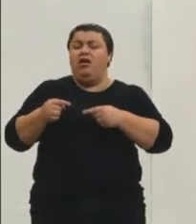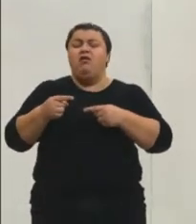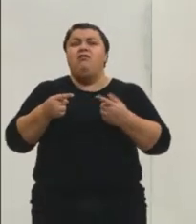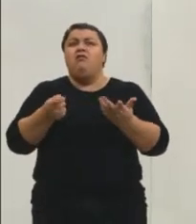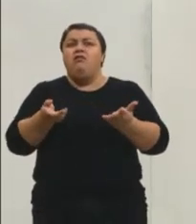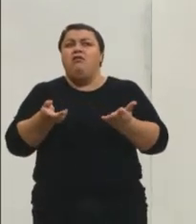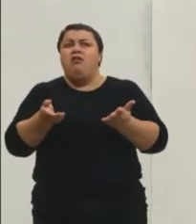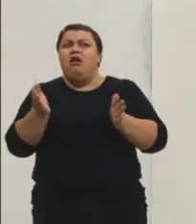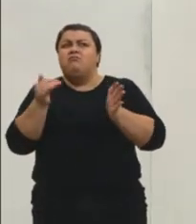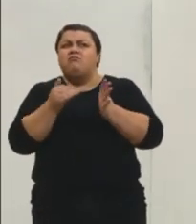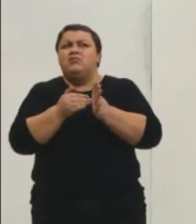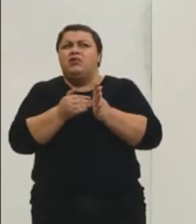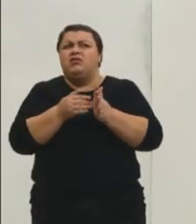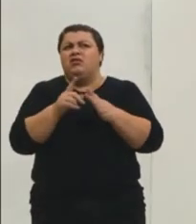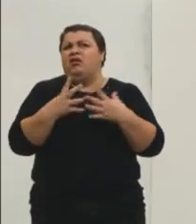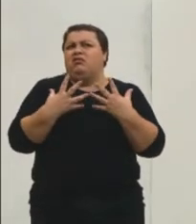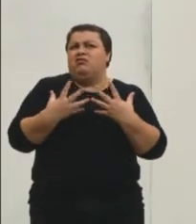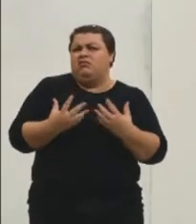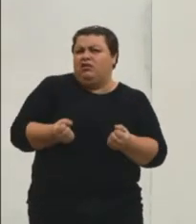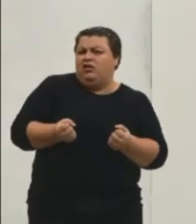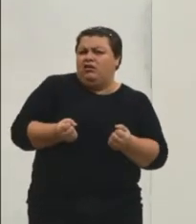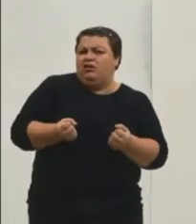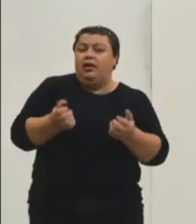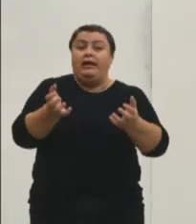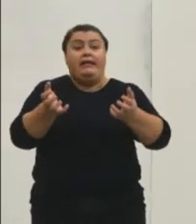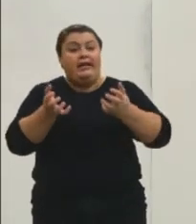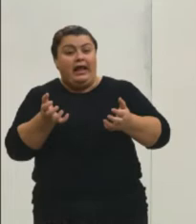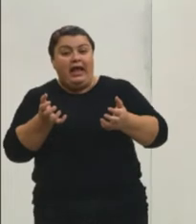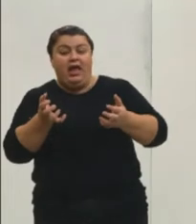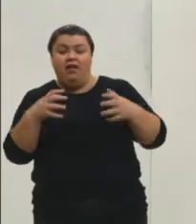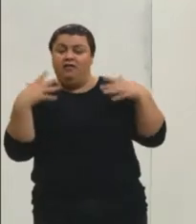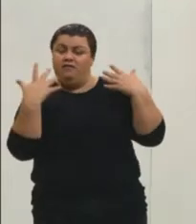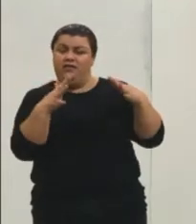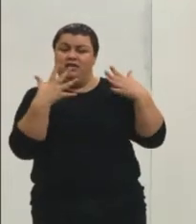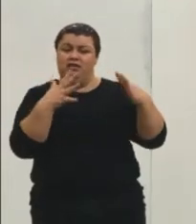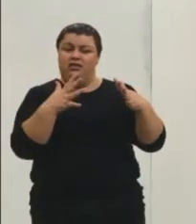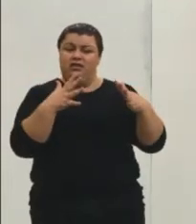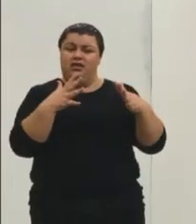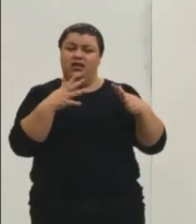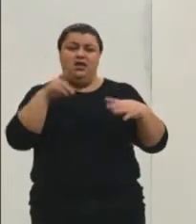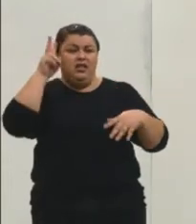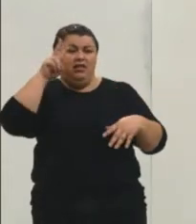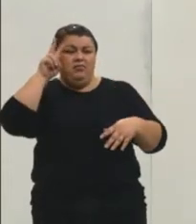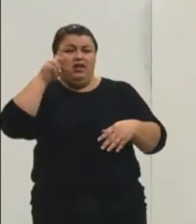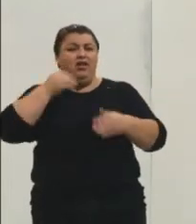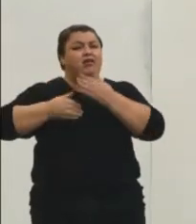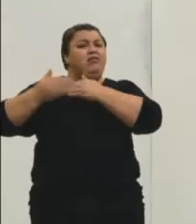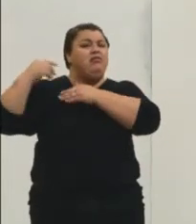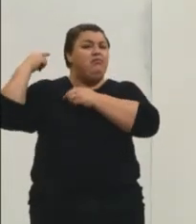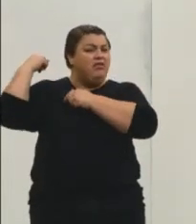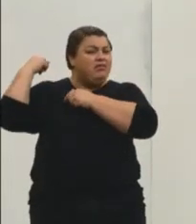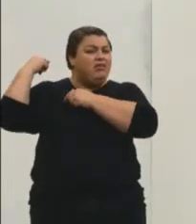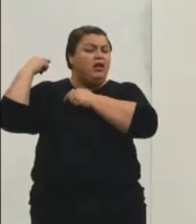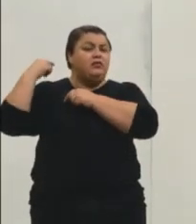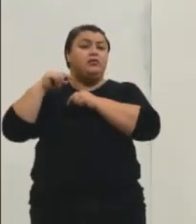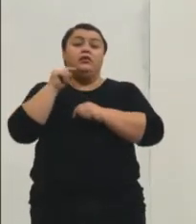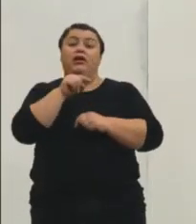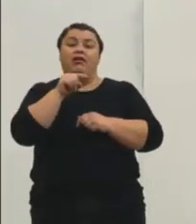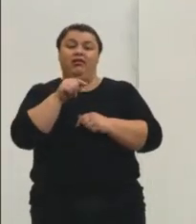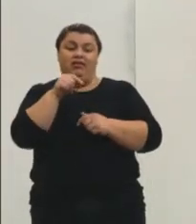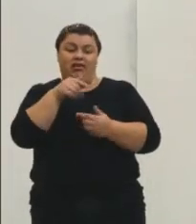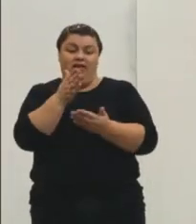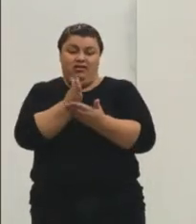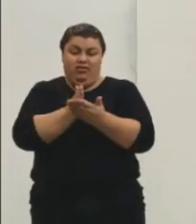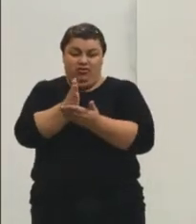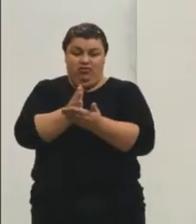concorda é até que ponto a gente ainda quer Celebrar esse passado e aqui a gente pode pensar que essa